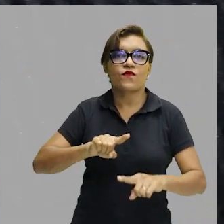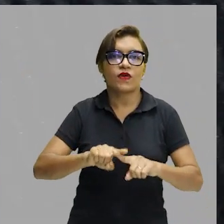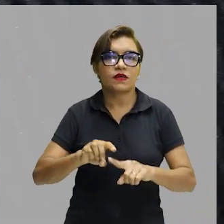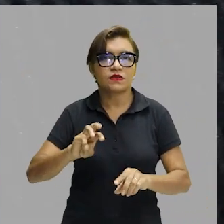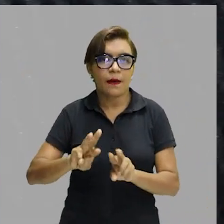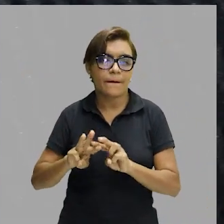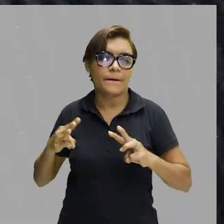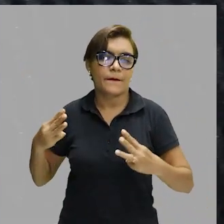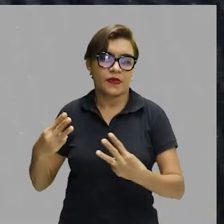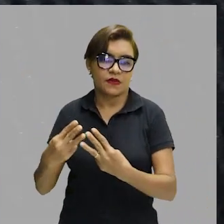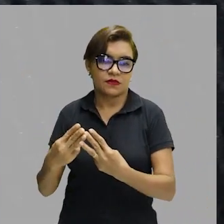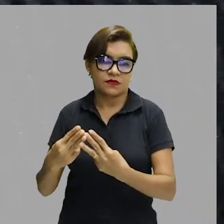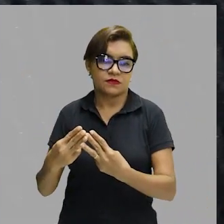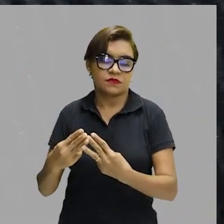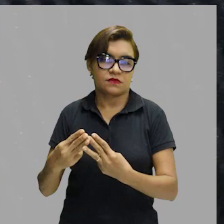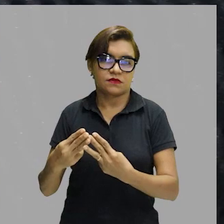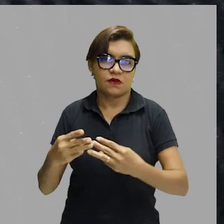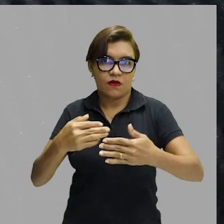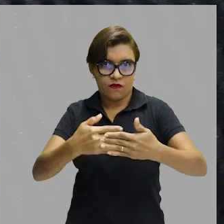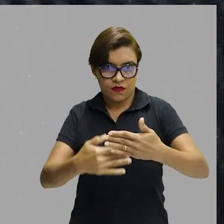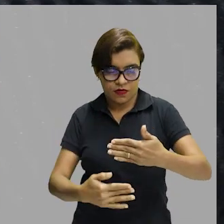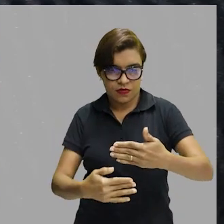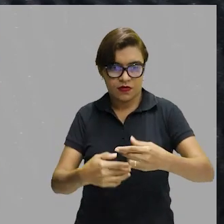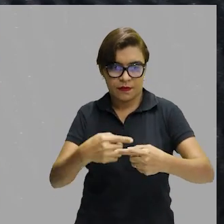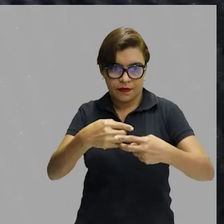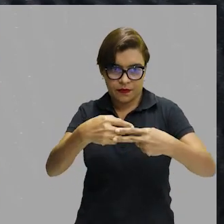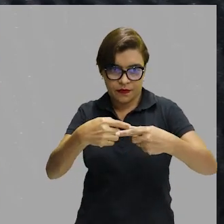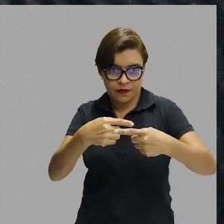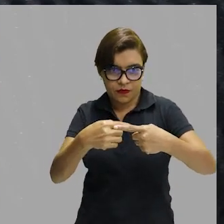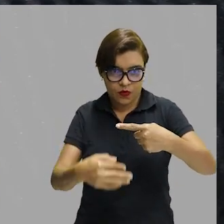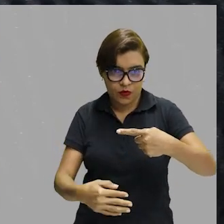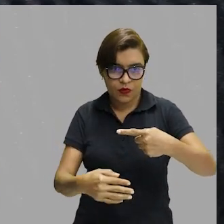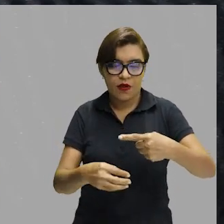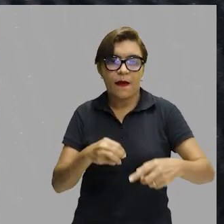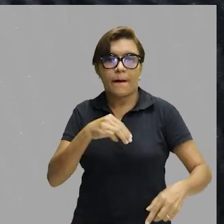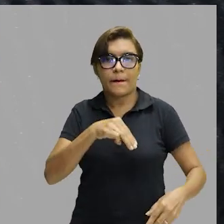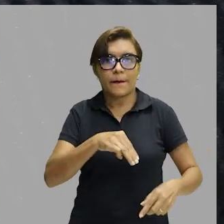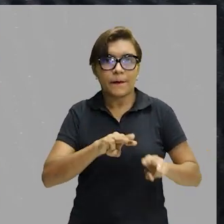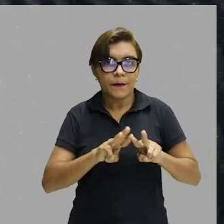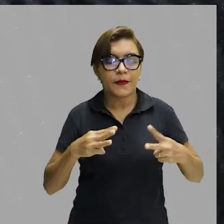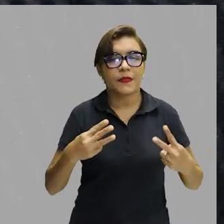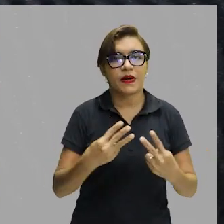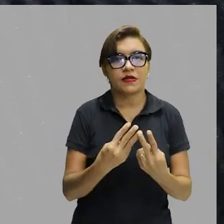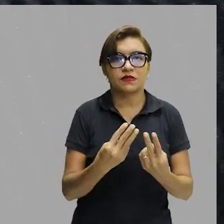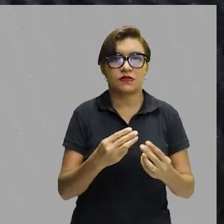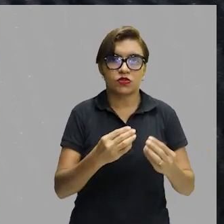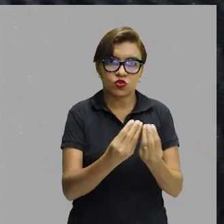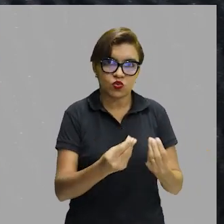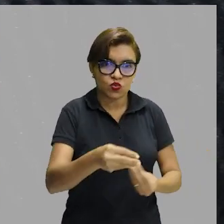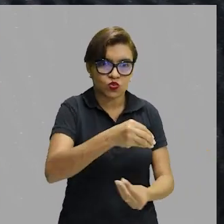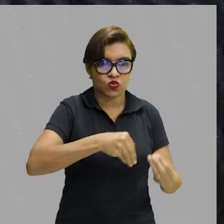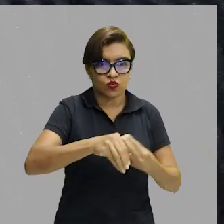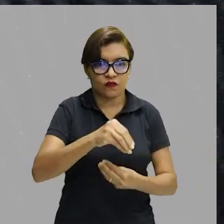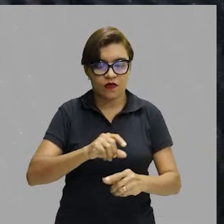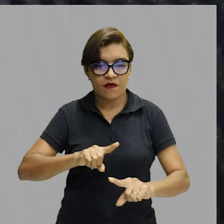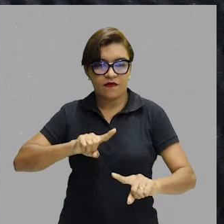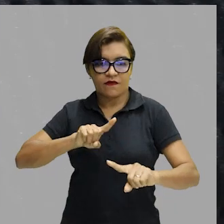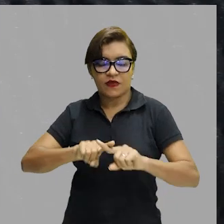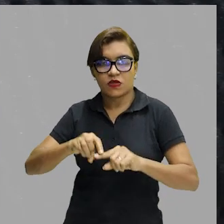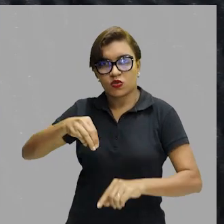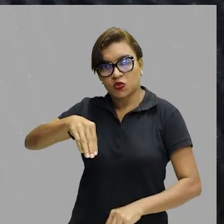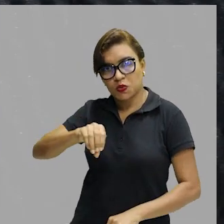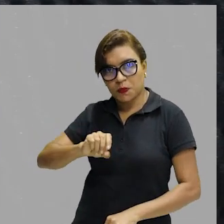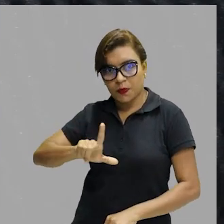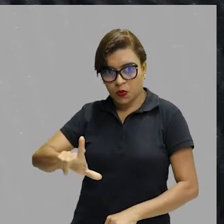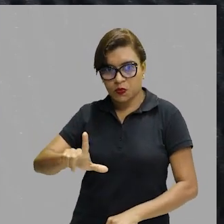do soluto sobre a massa do solvente vezes o mol do